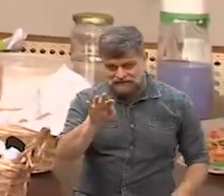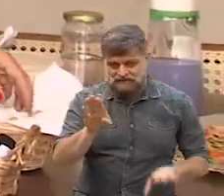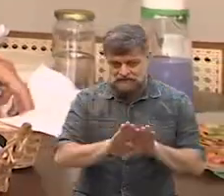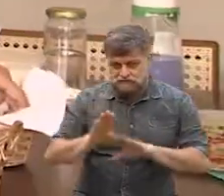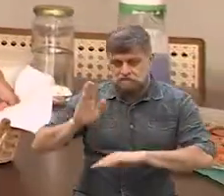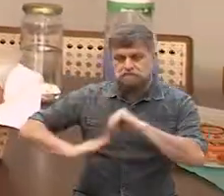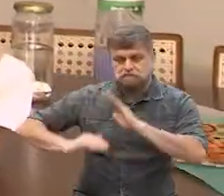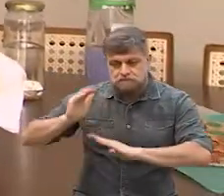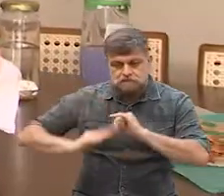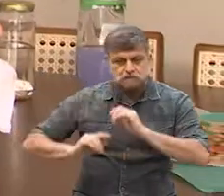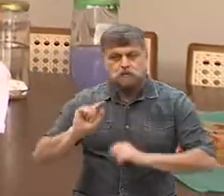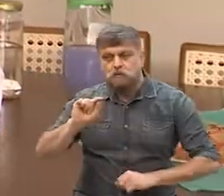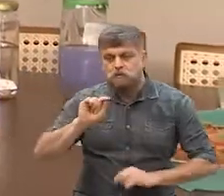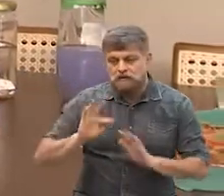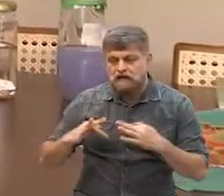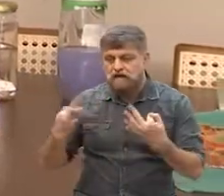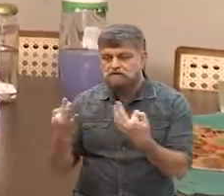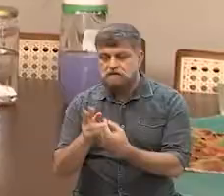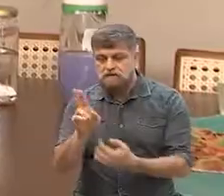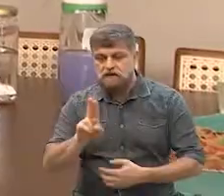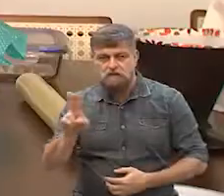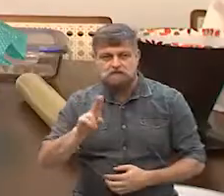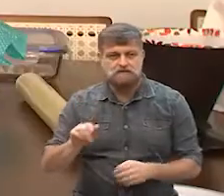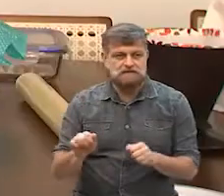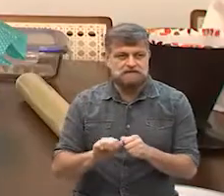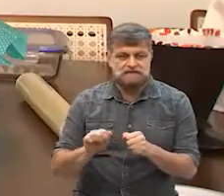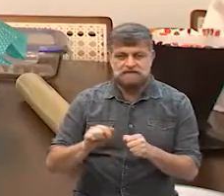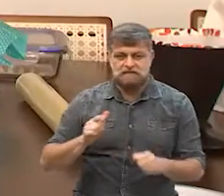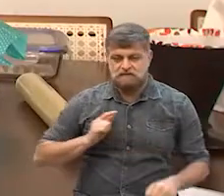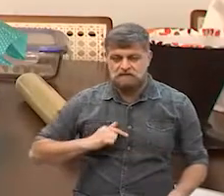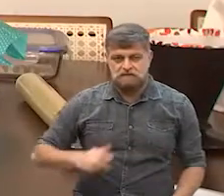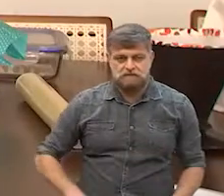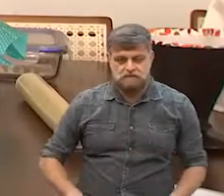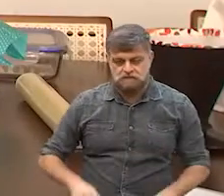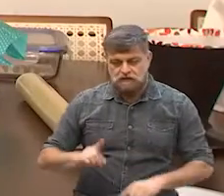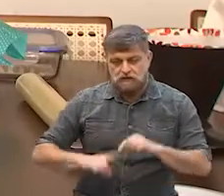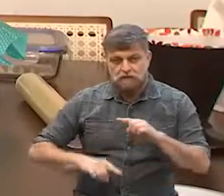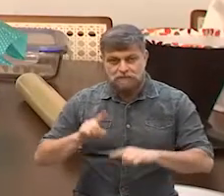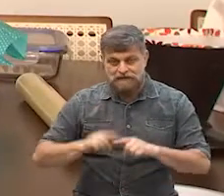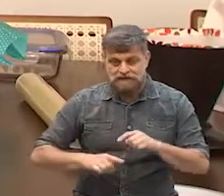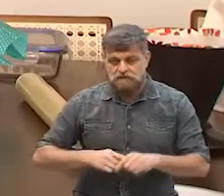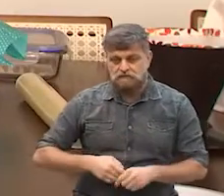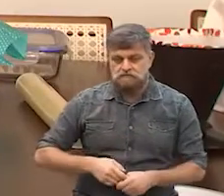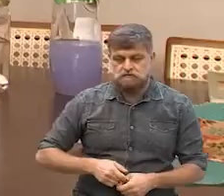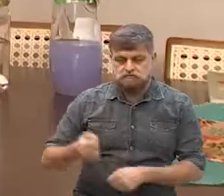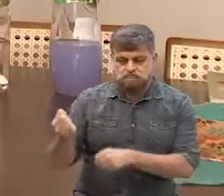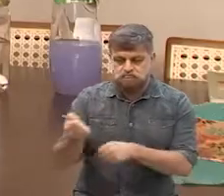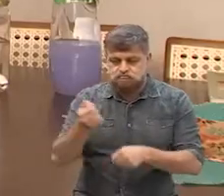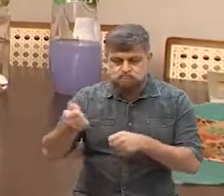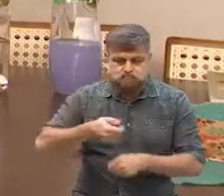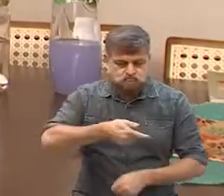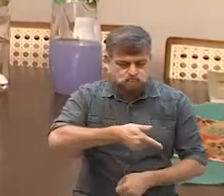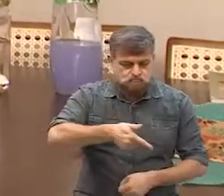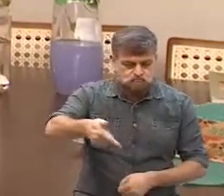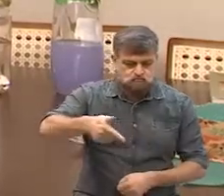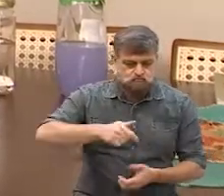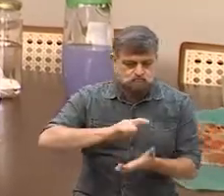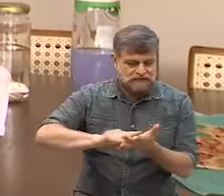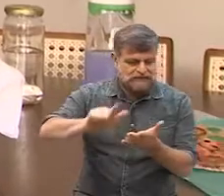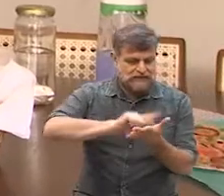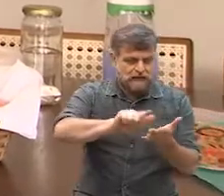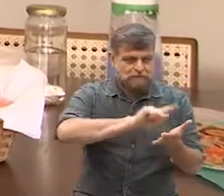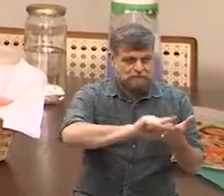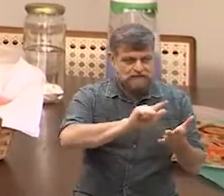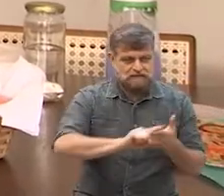família consome, como o próprio sabão e até alguns produtos de limpeza. E aí essas coisas todas